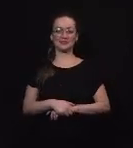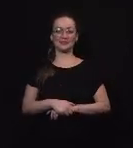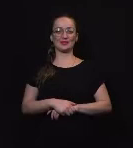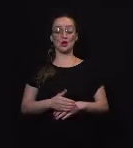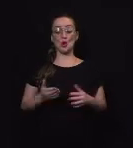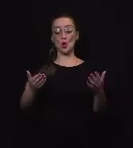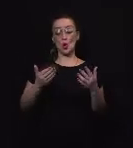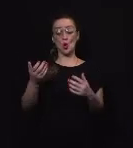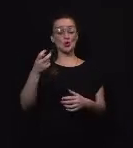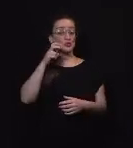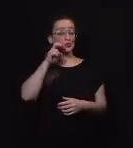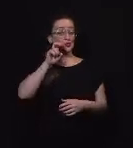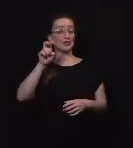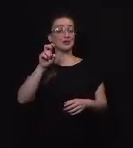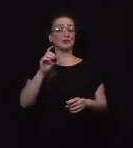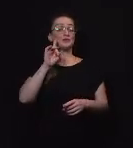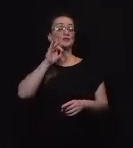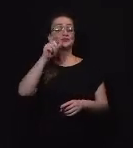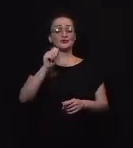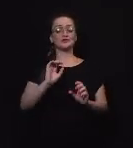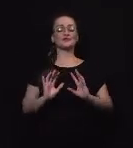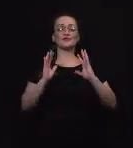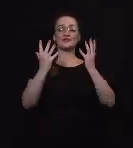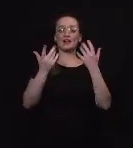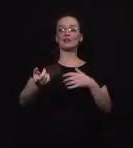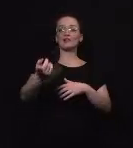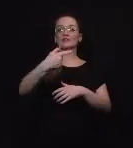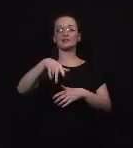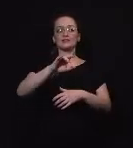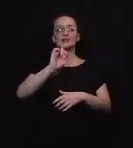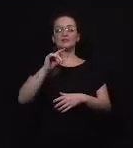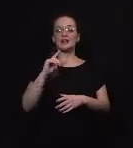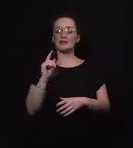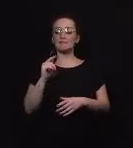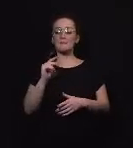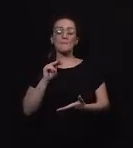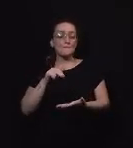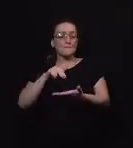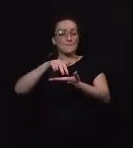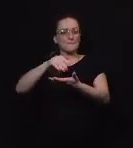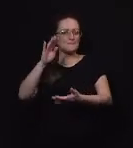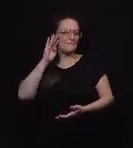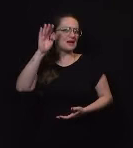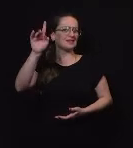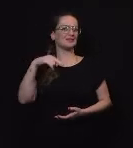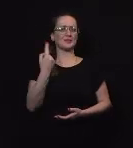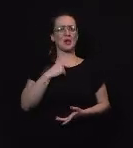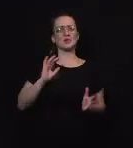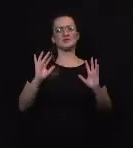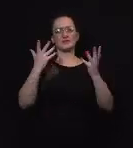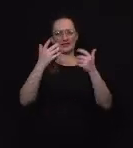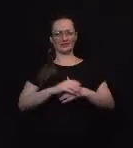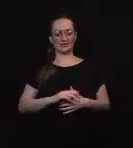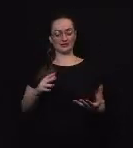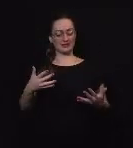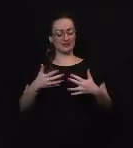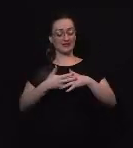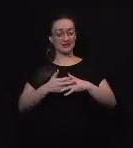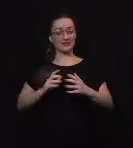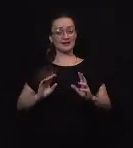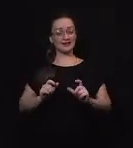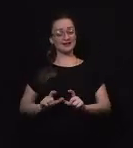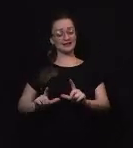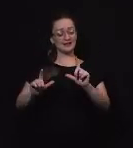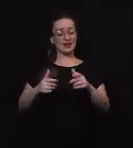Nesse quinto dia de evento, vocês serão os nossos protagonistas. O Cidadania em Cena convida todas e todos